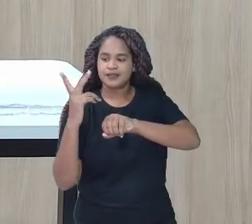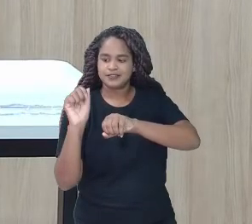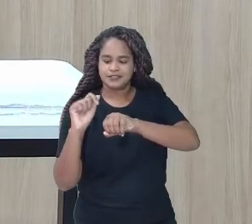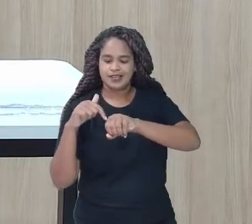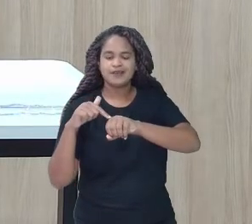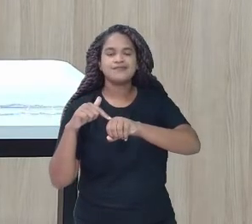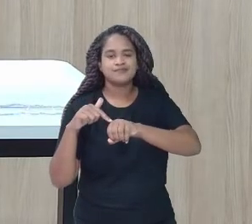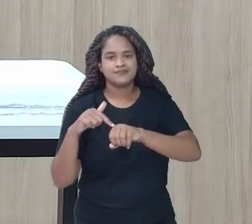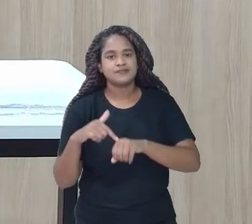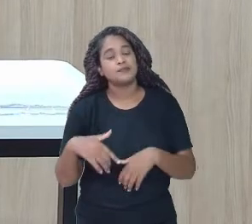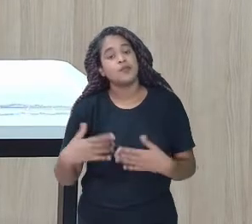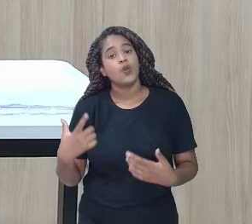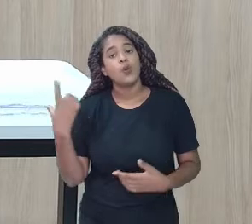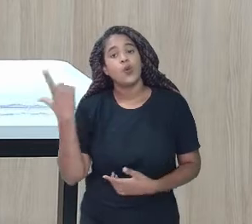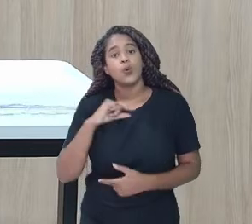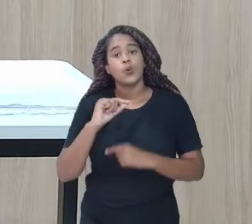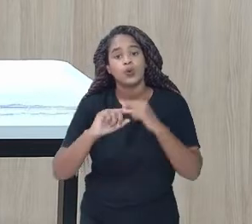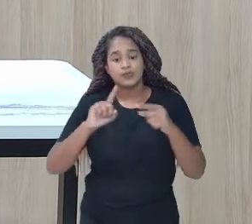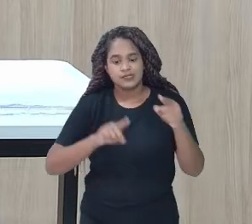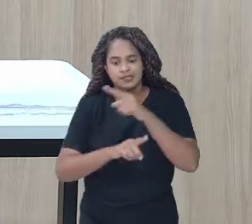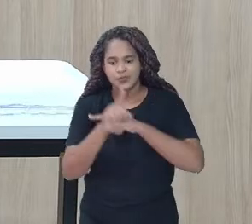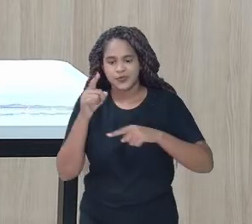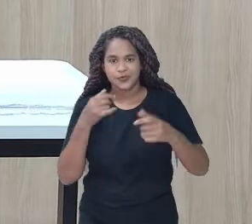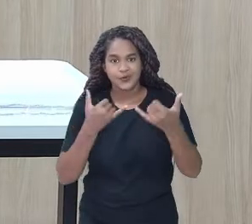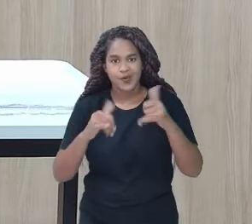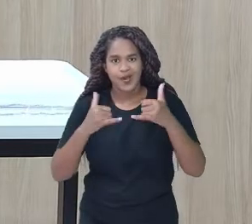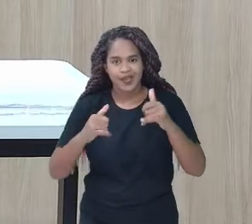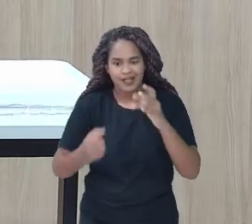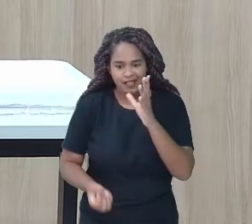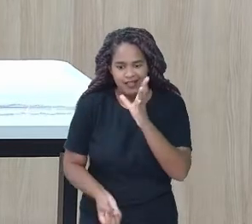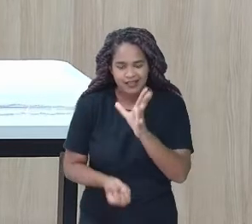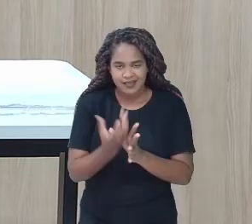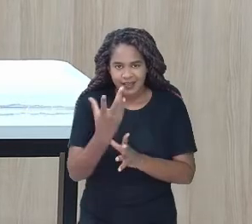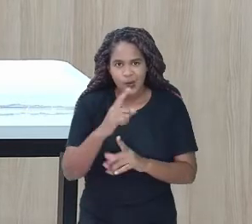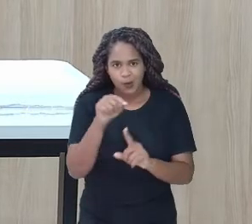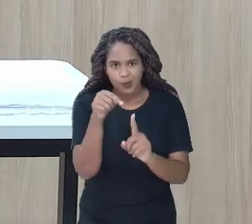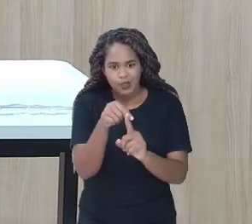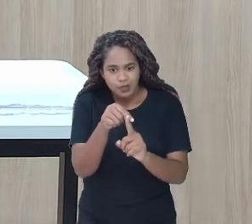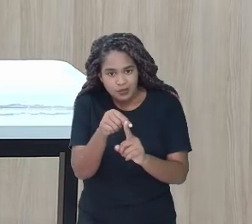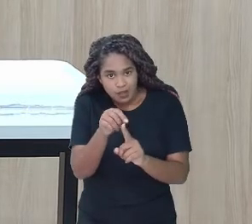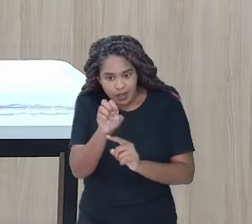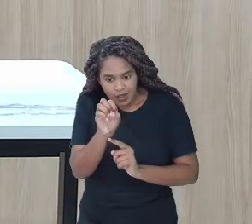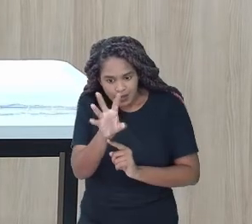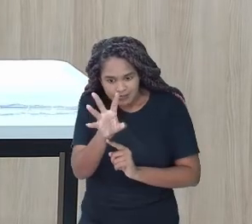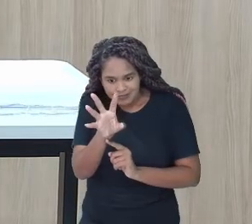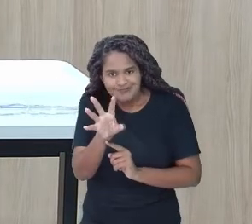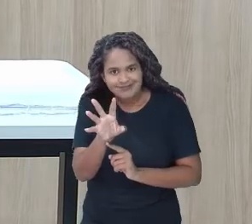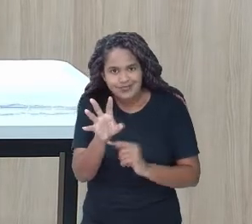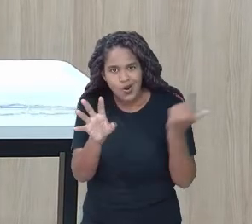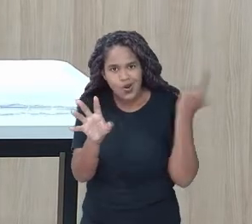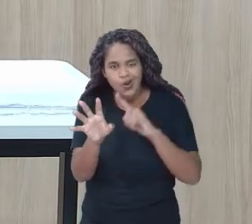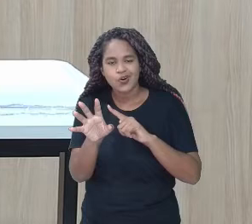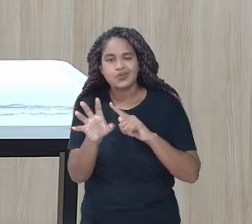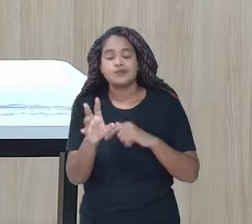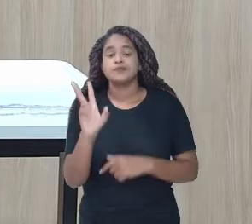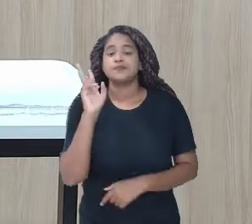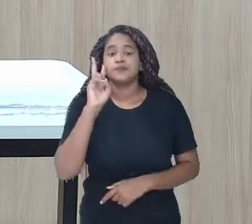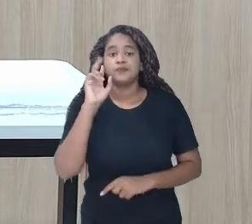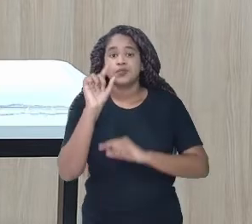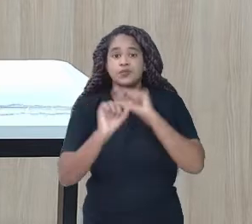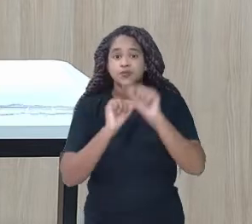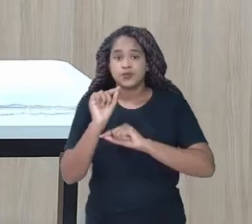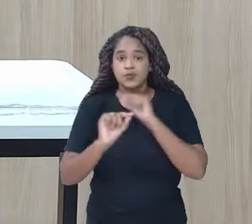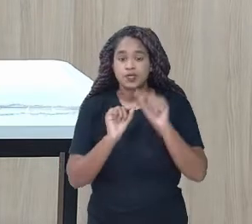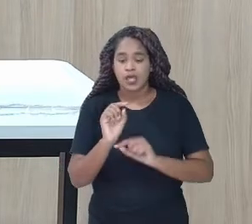um circuito elétrico para que pudesse funcionar a lâmpada, acender a lâmpada. Lembrando que essa lâmpada, ela tem